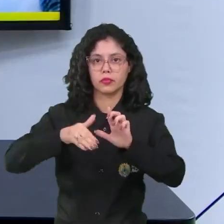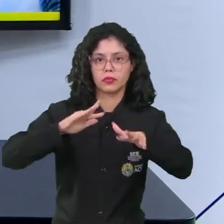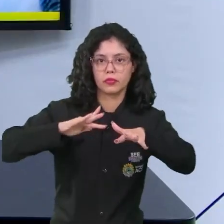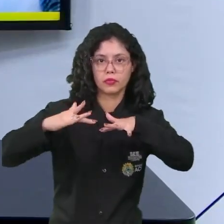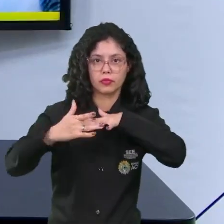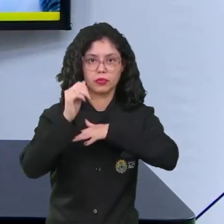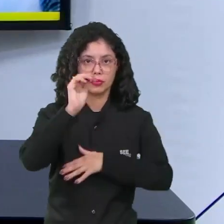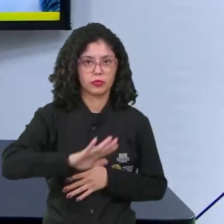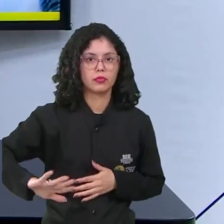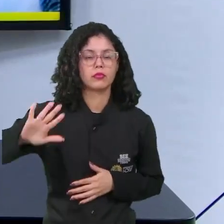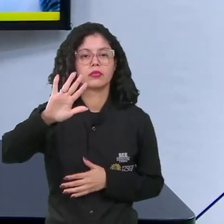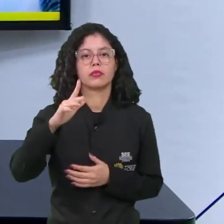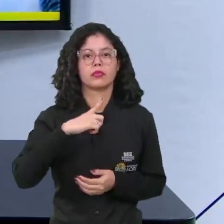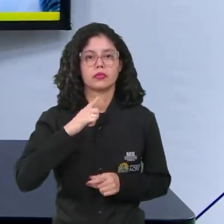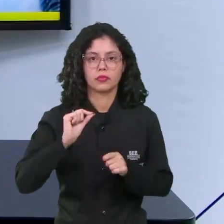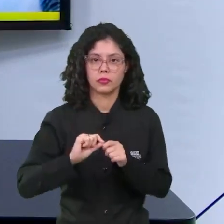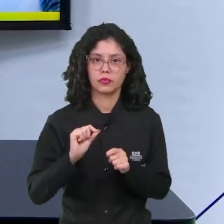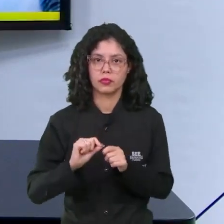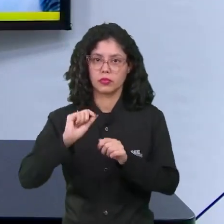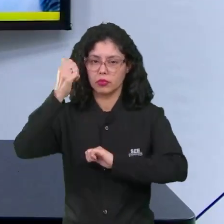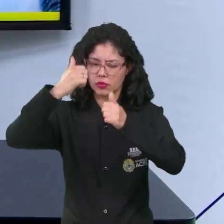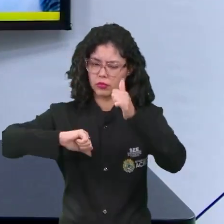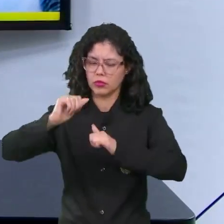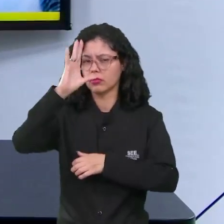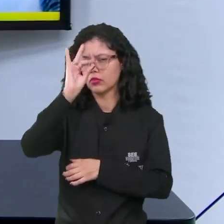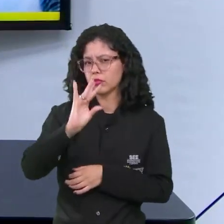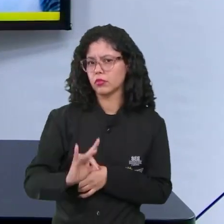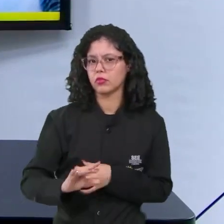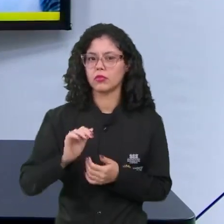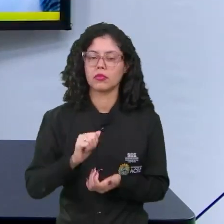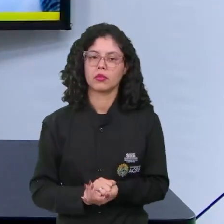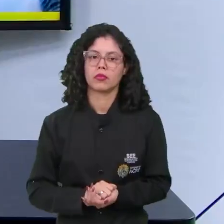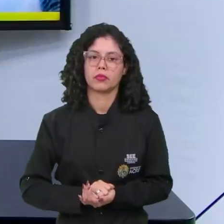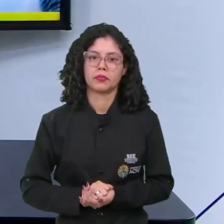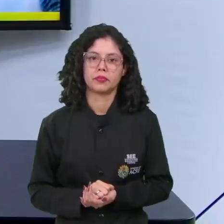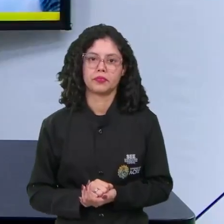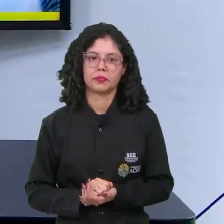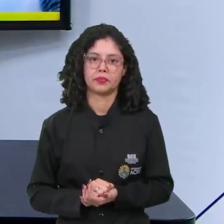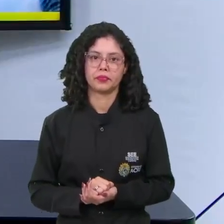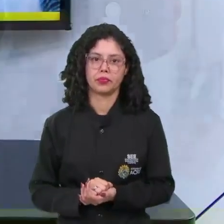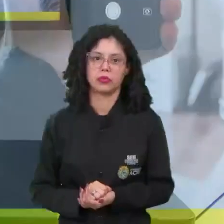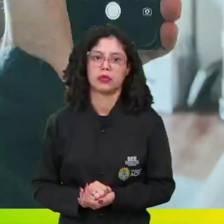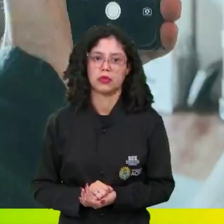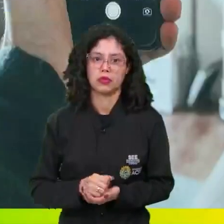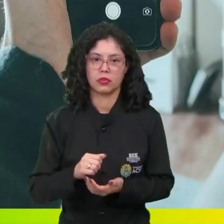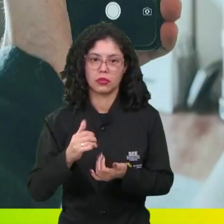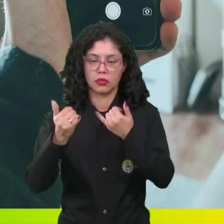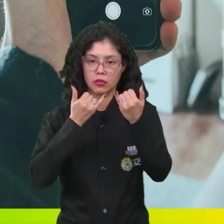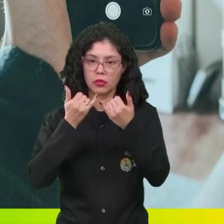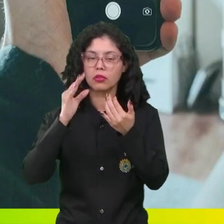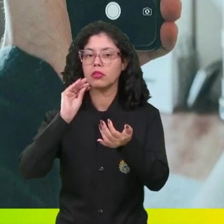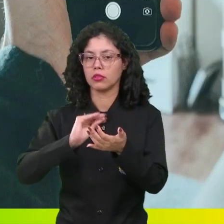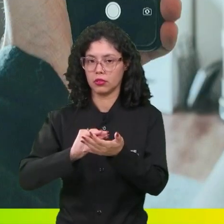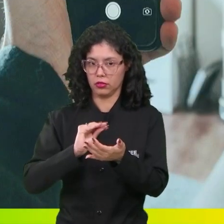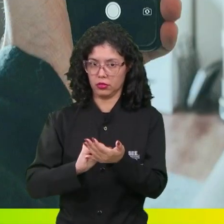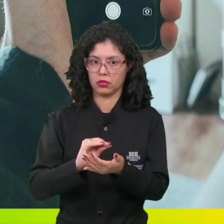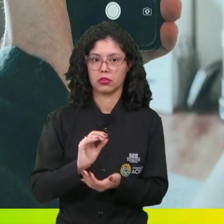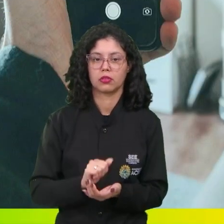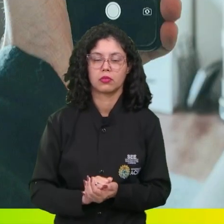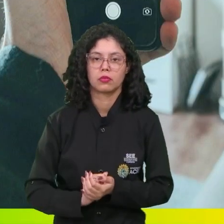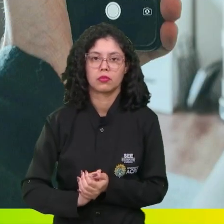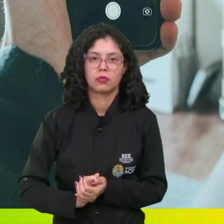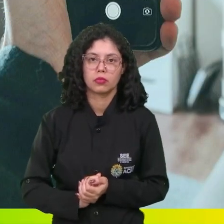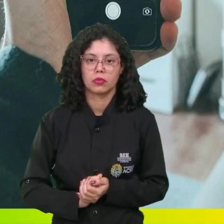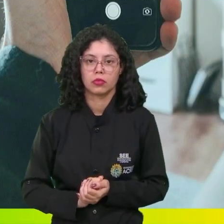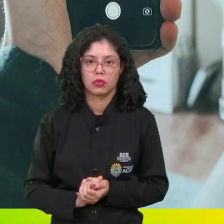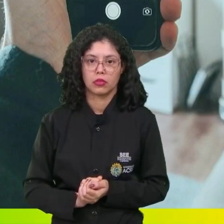redes no geral, tem que fazer essas checagens. Olha só o que diz aí no meu texto. Então, a desinformação, pessoal,